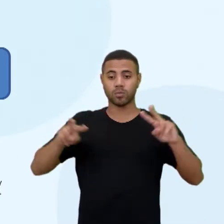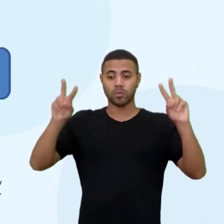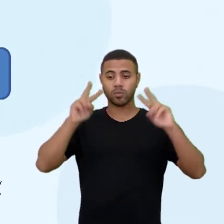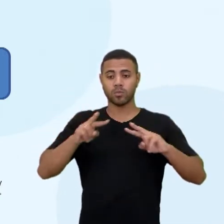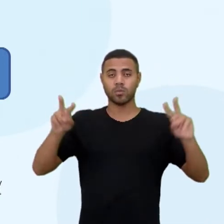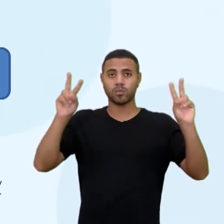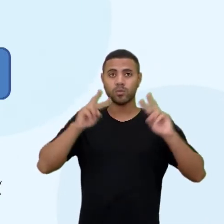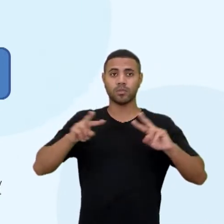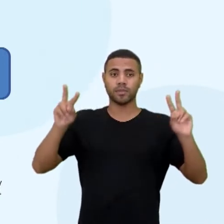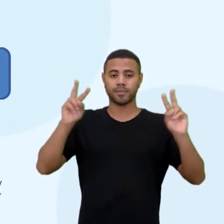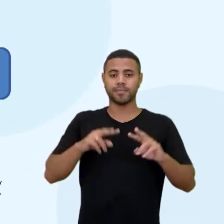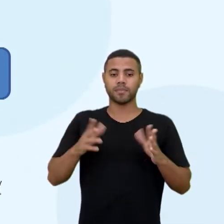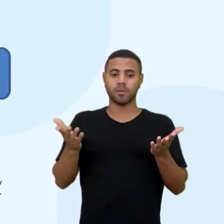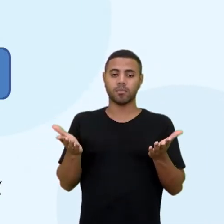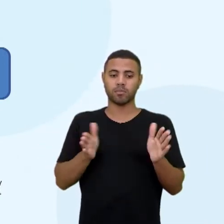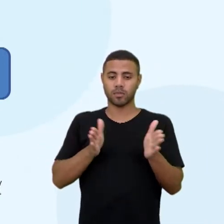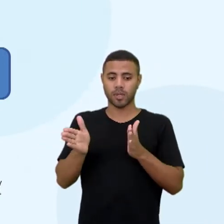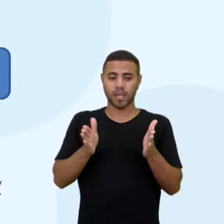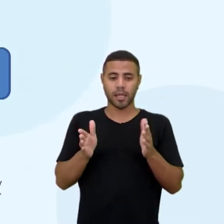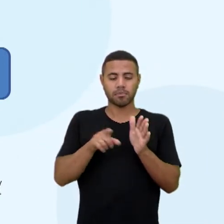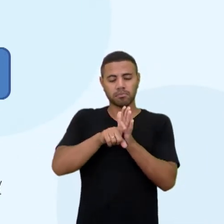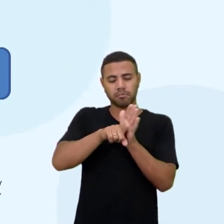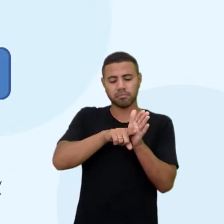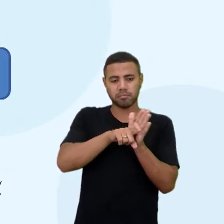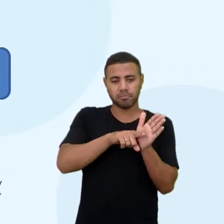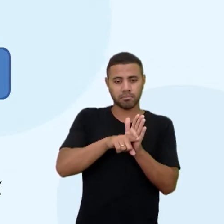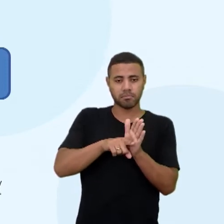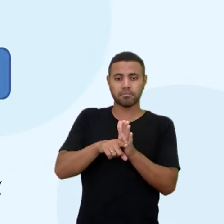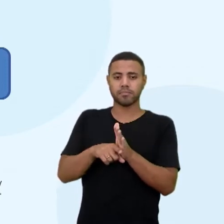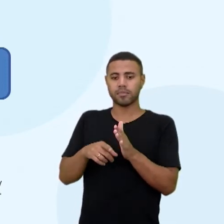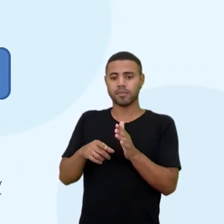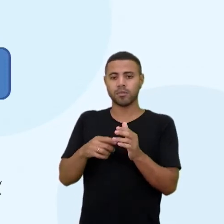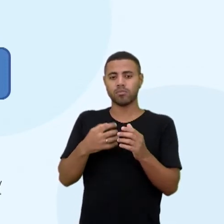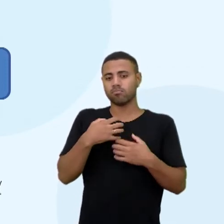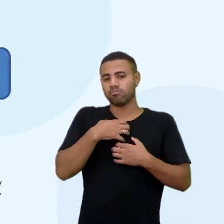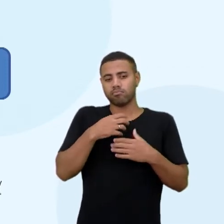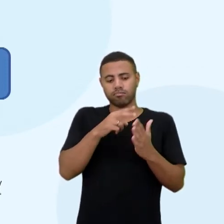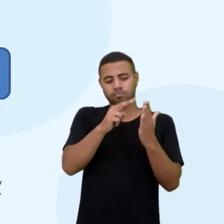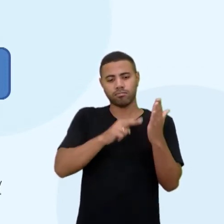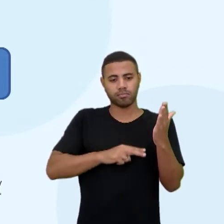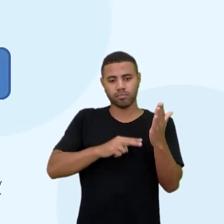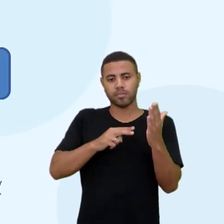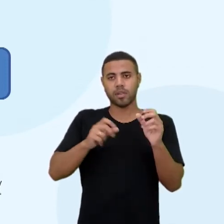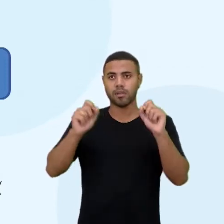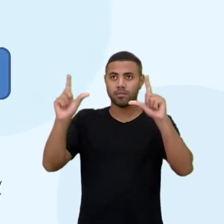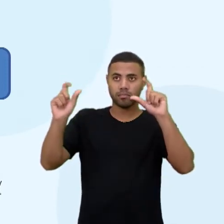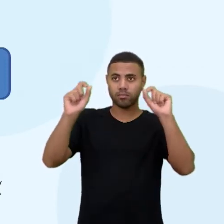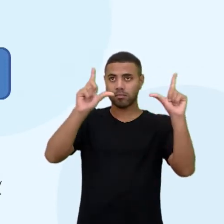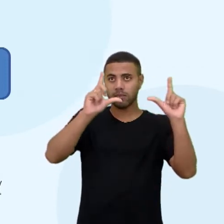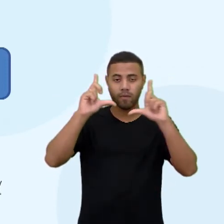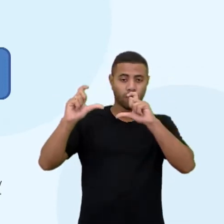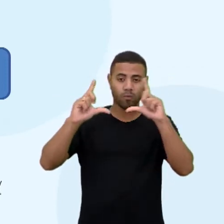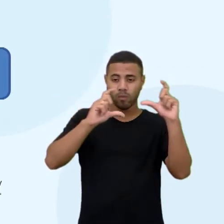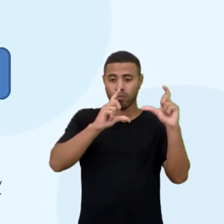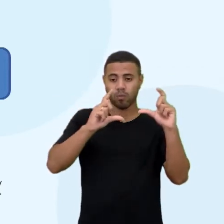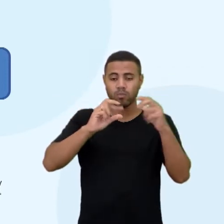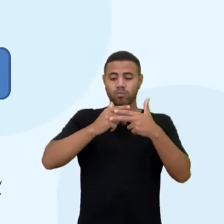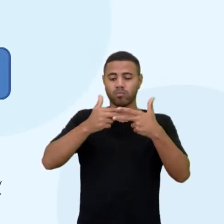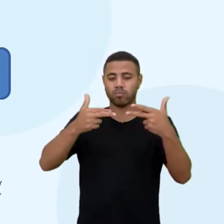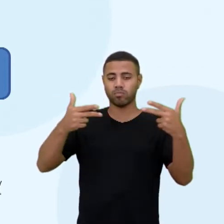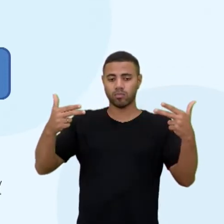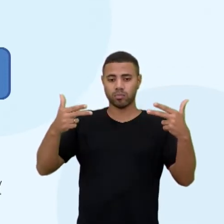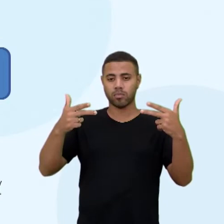nosso processo aí de pesquisa, falamos sobre os tipos de leitura que nós temos, leitura de imagem, seja ele subjetivo, seja